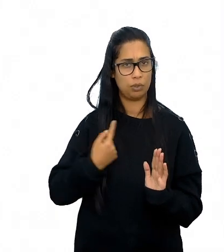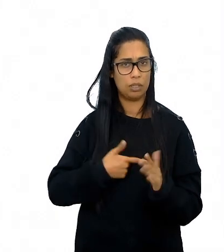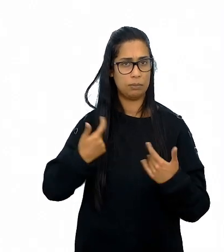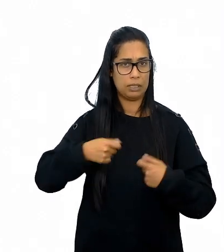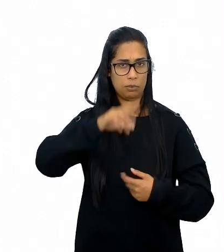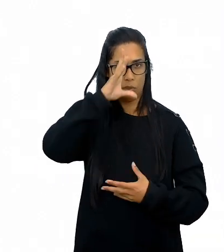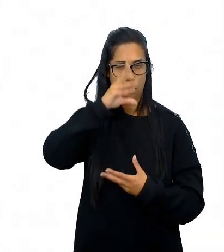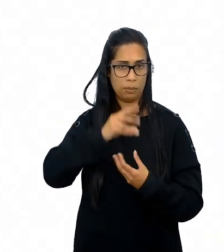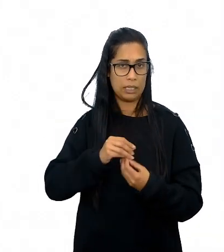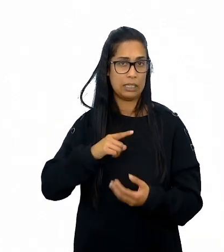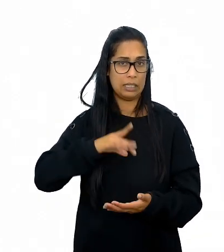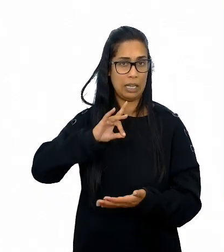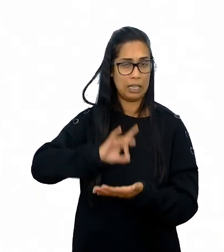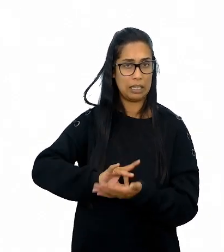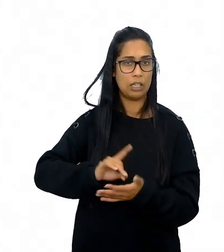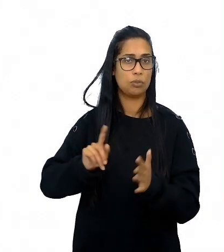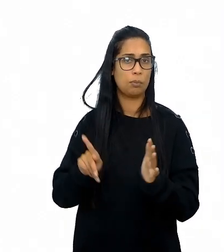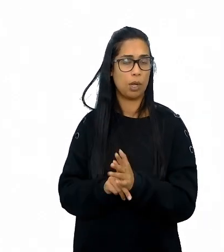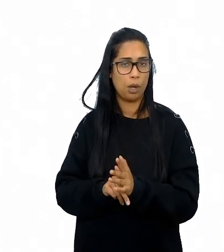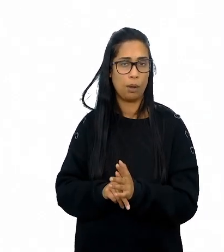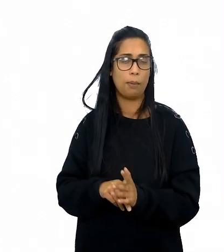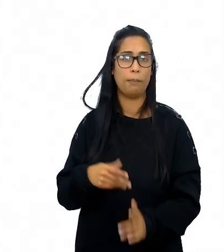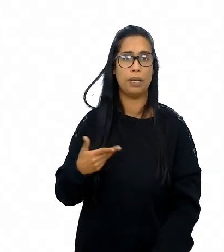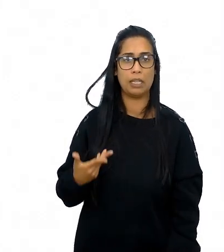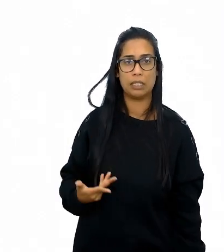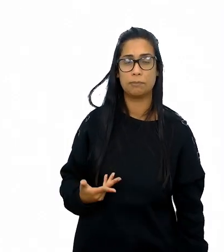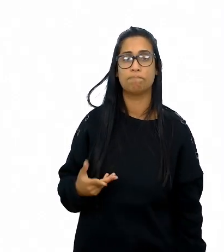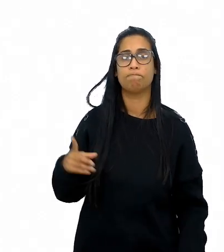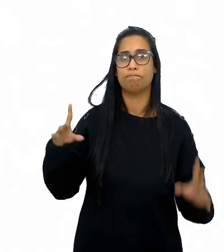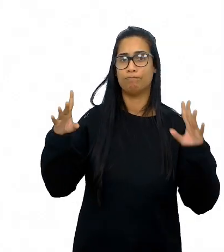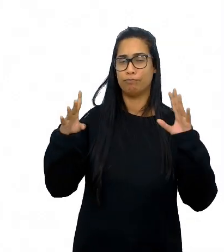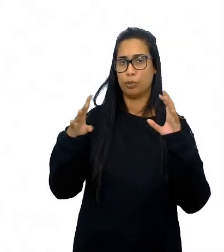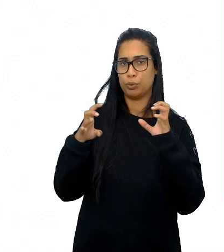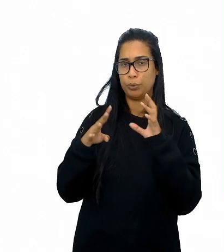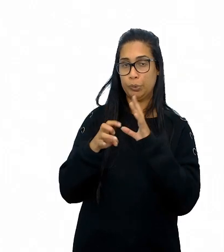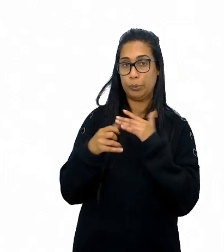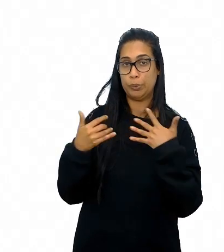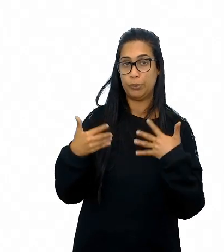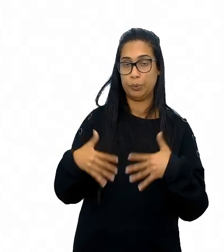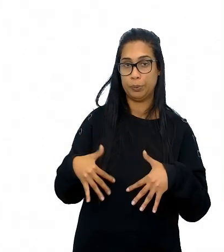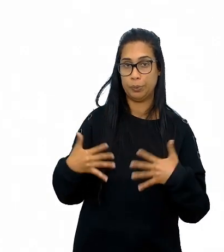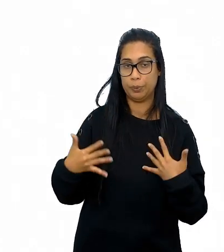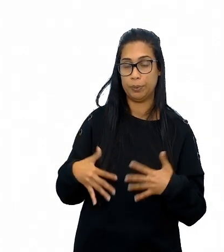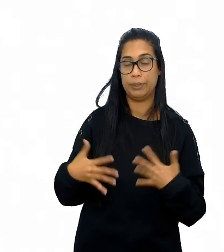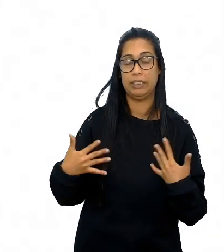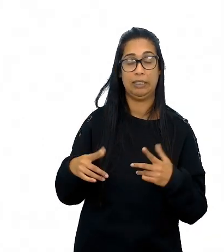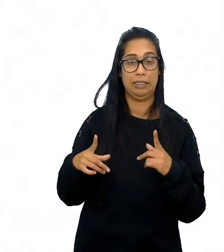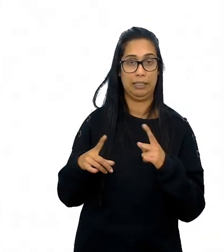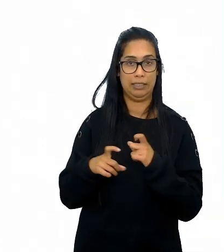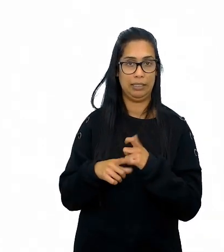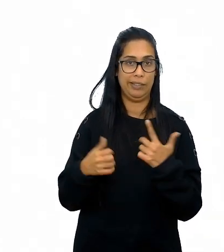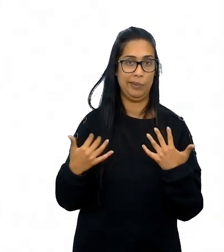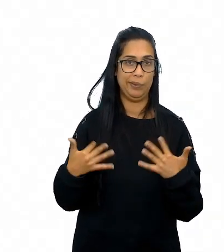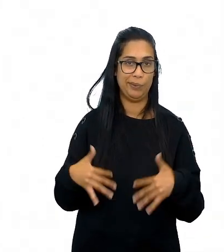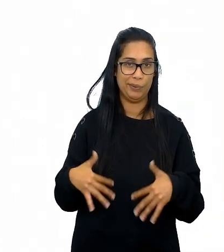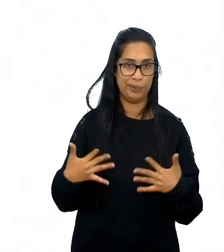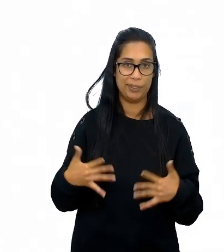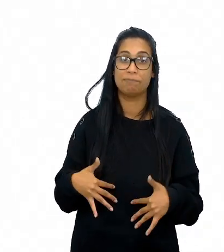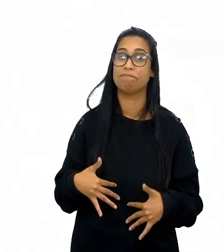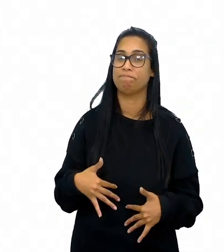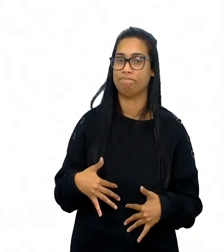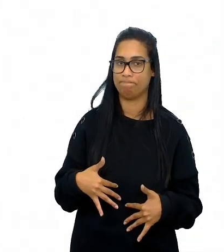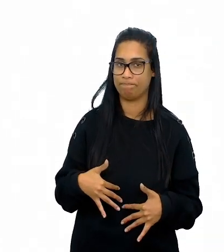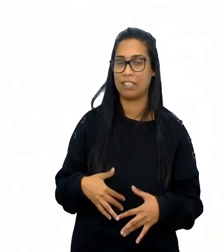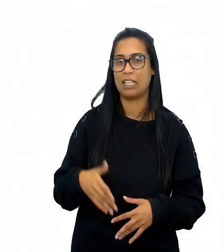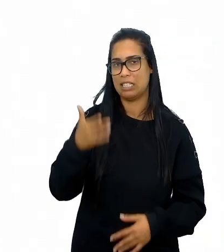que as realidades, elas são muito complexas, né, em cada uma das escolas, elas são muito diferentes, né? Então,